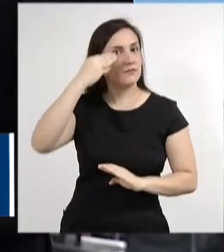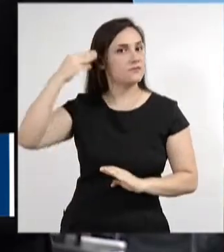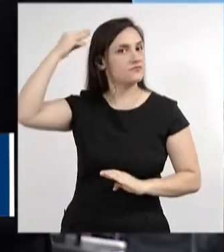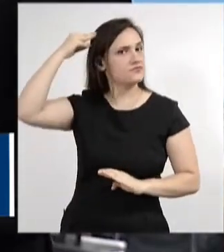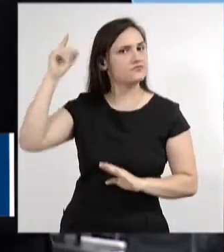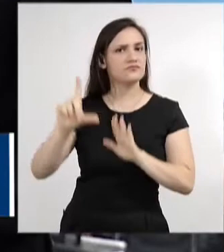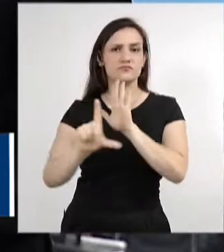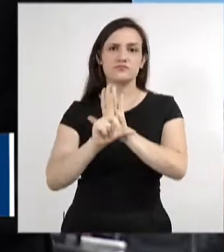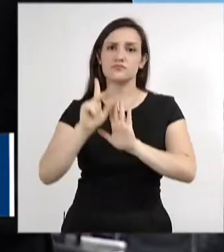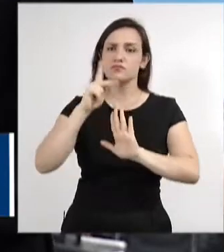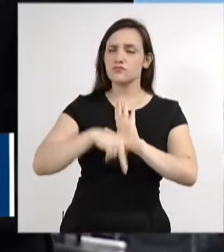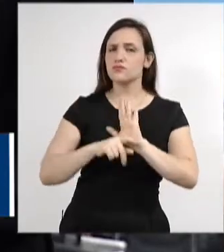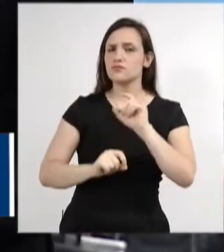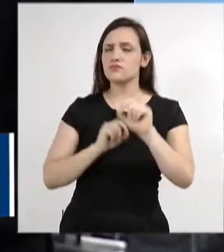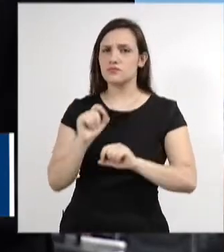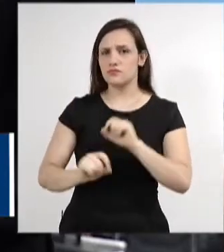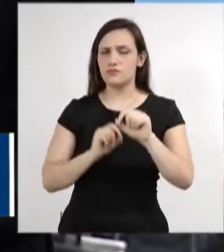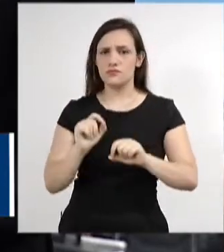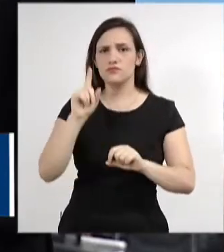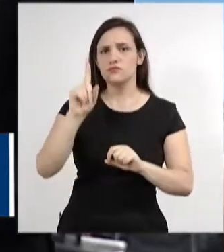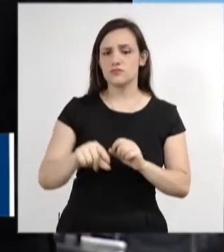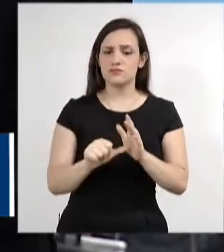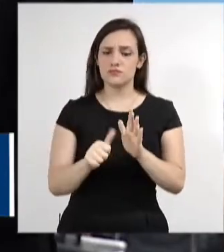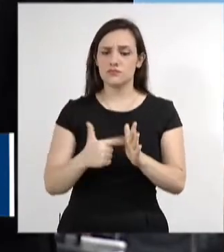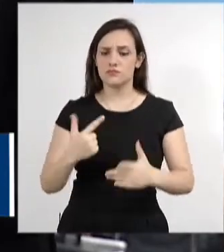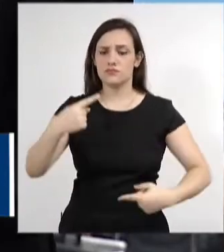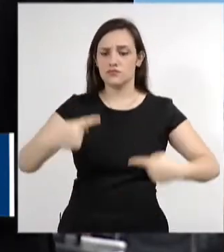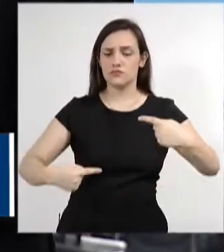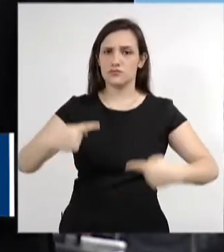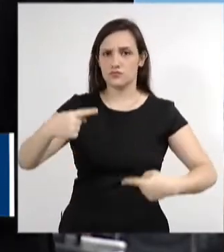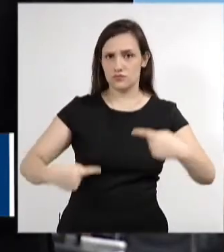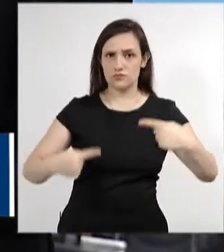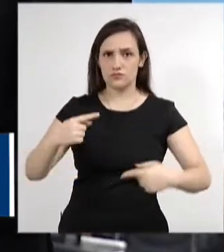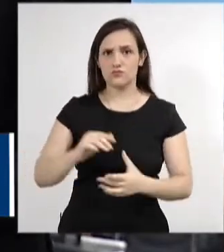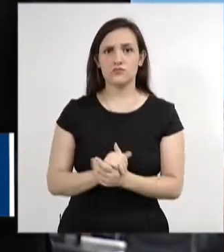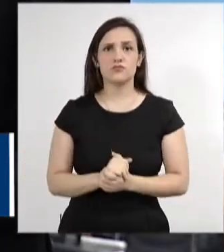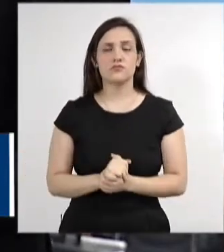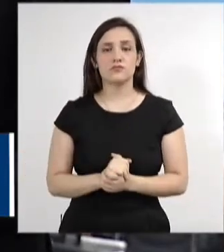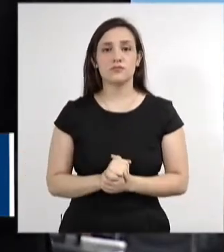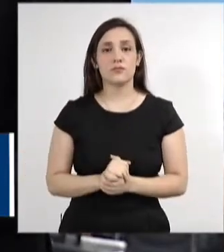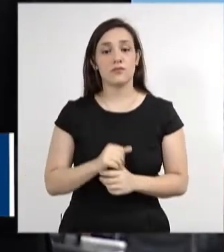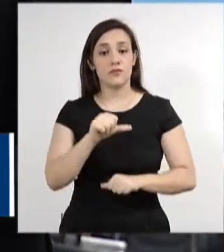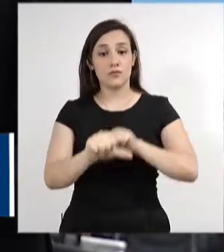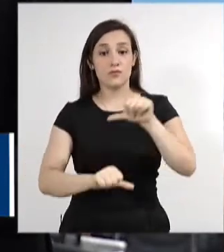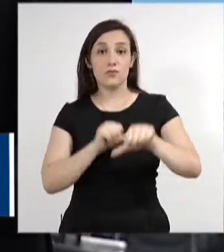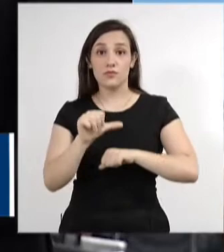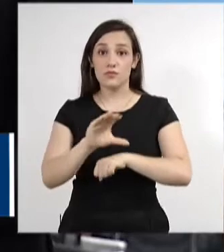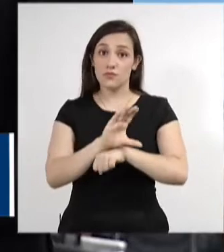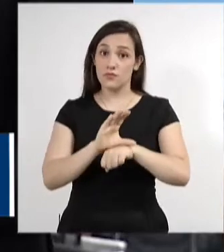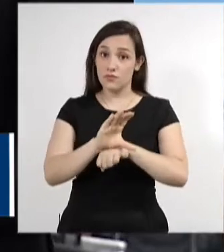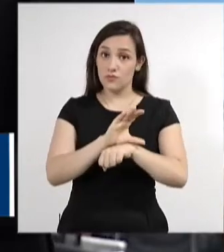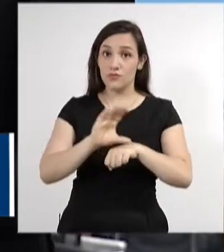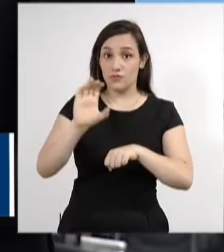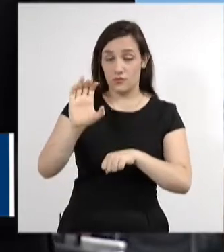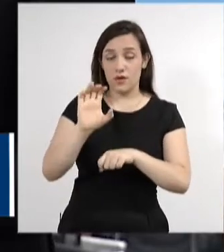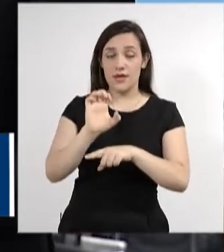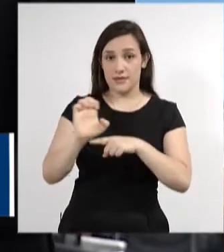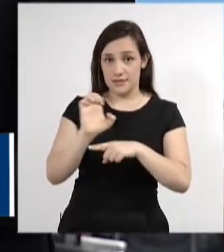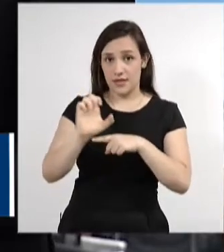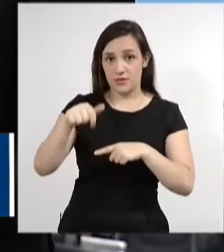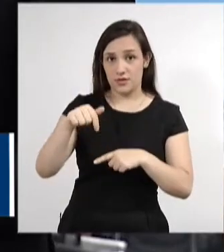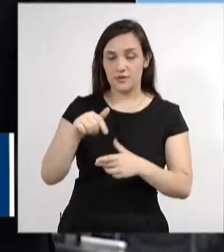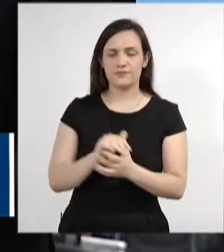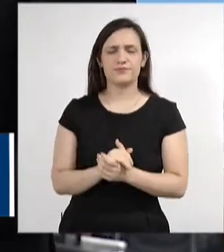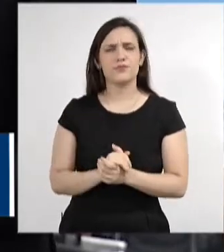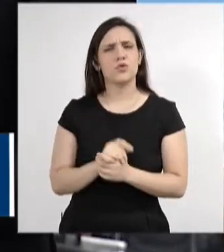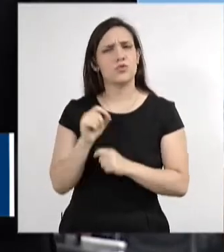Esse projeto, Kleber, entra em segunda discussão. É uma proposta de emenda que altera a Constituição Estadual.